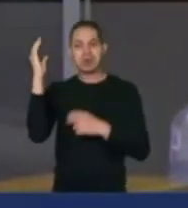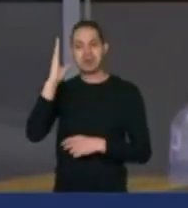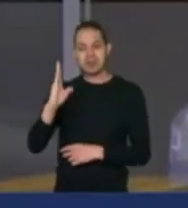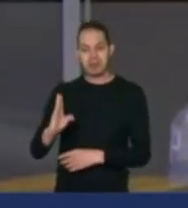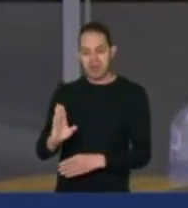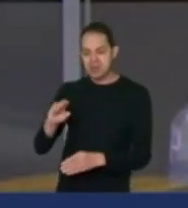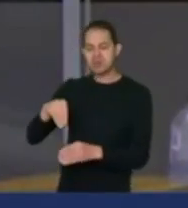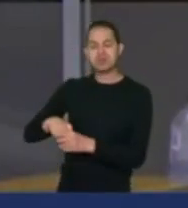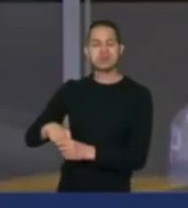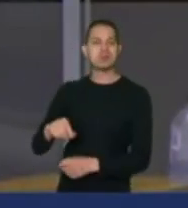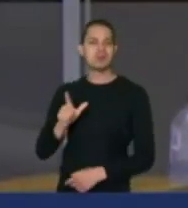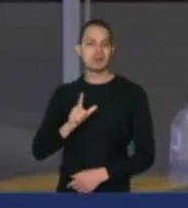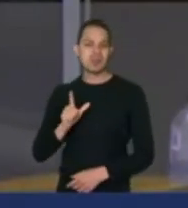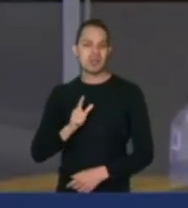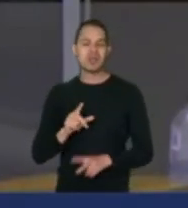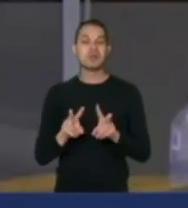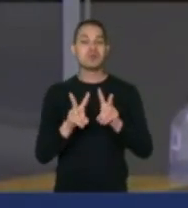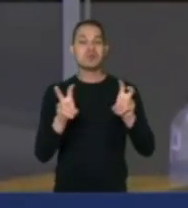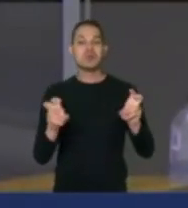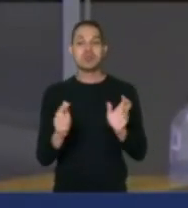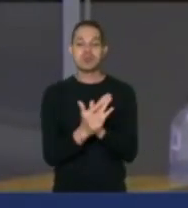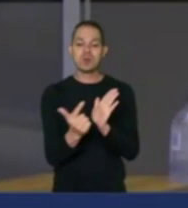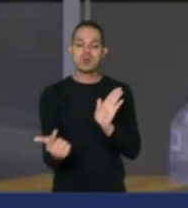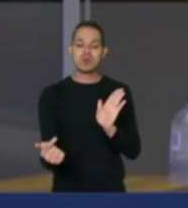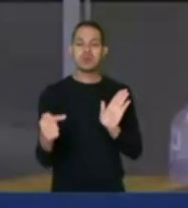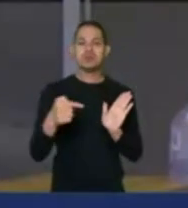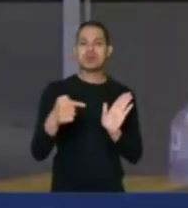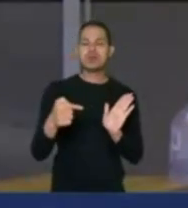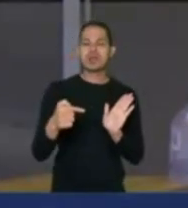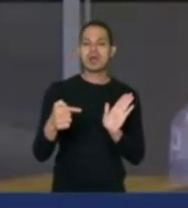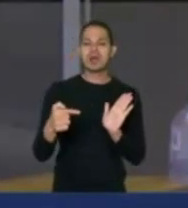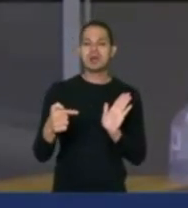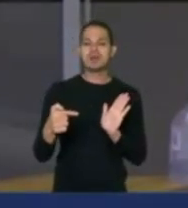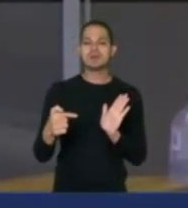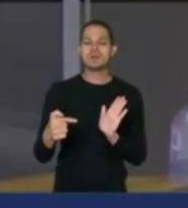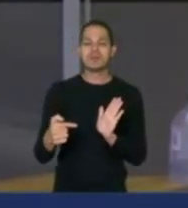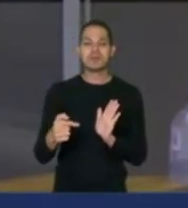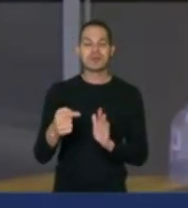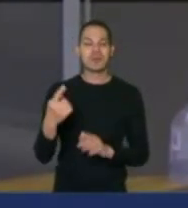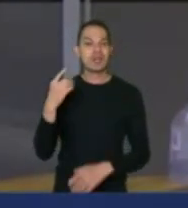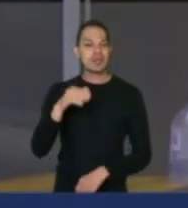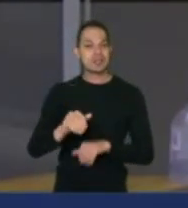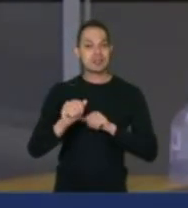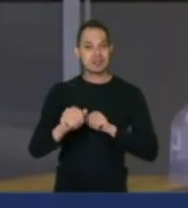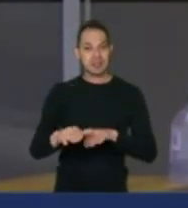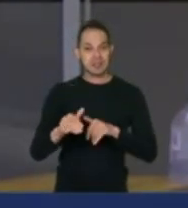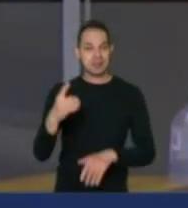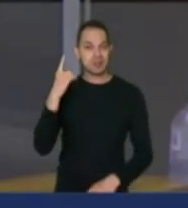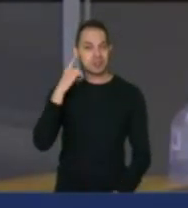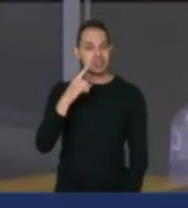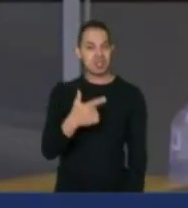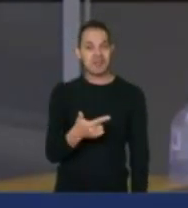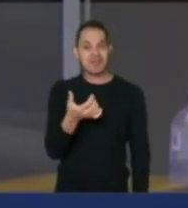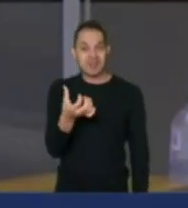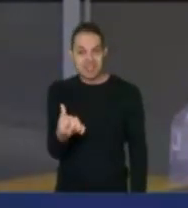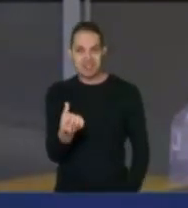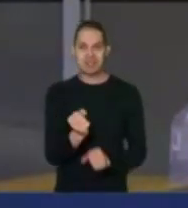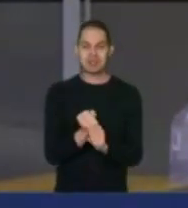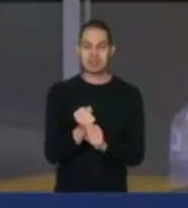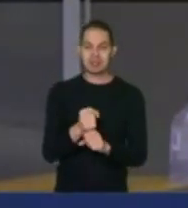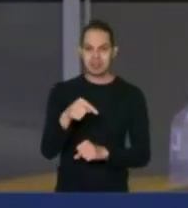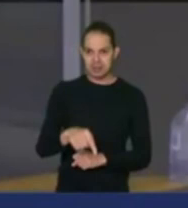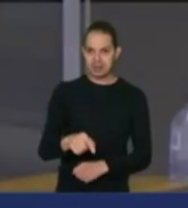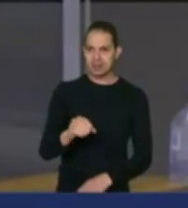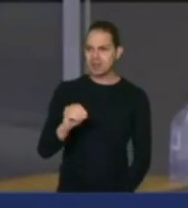está passando. Título da matéria do New York Times, de 26 de setembro de 2022, deputado Ottoni, Vossa Excelência, que é um